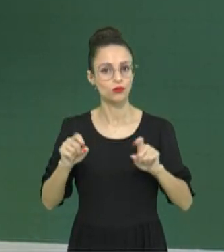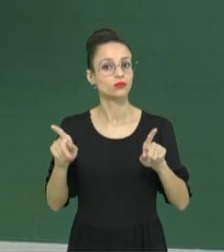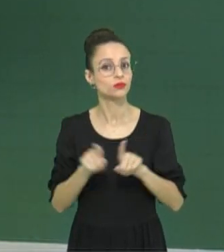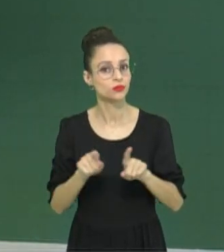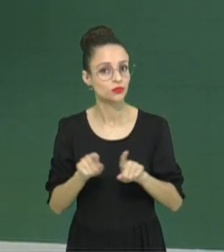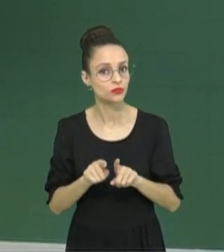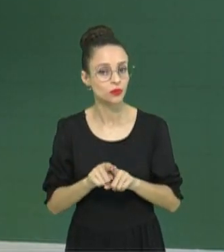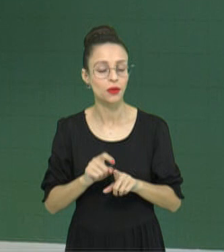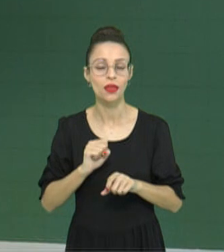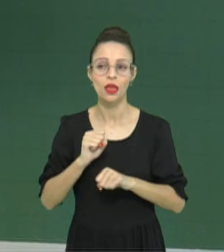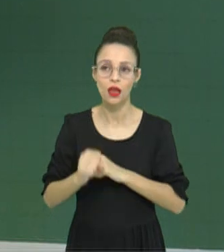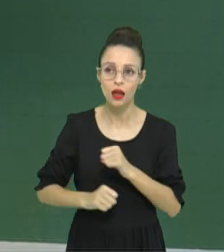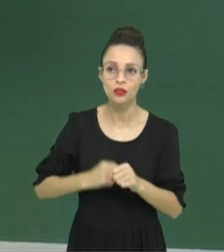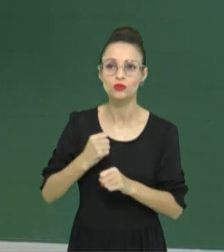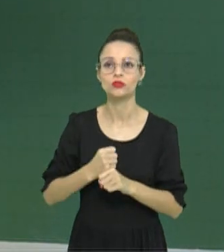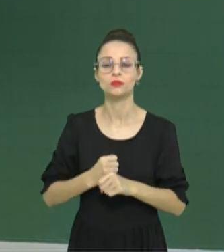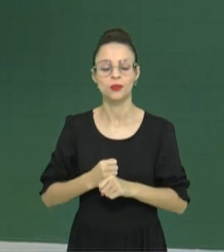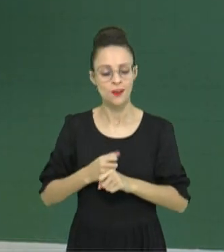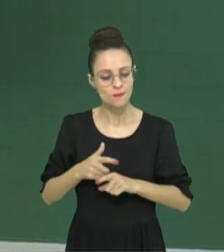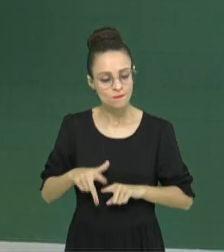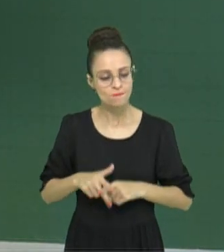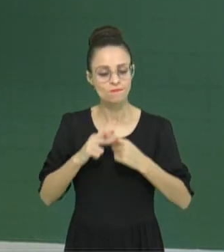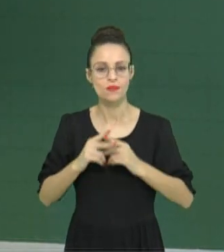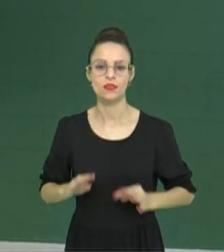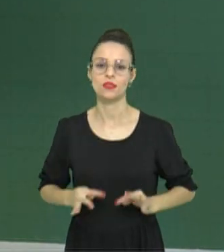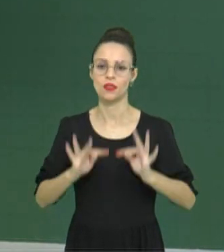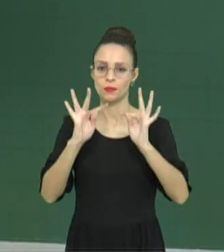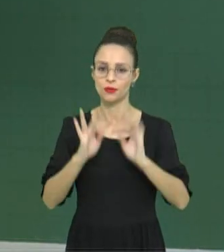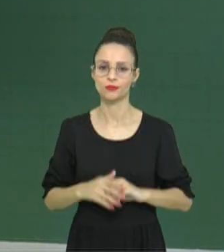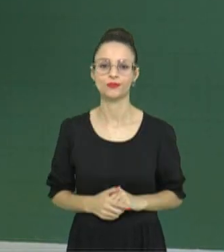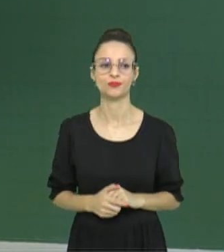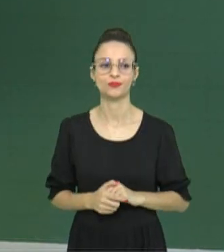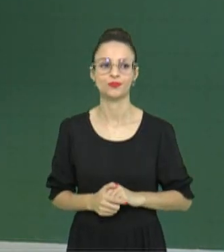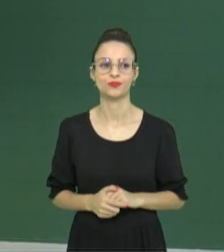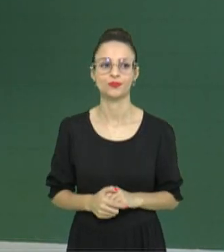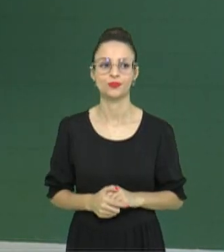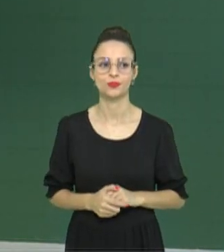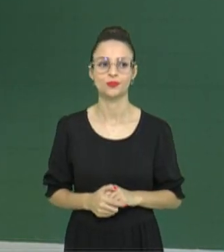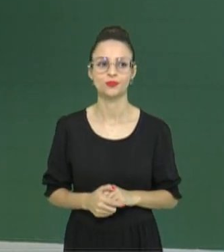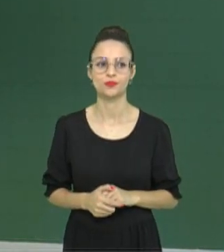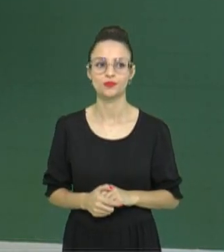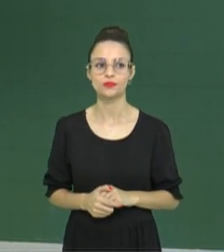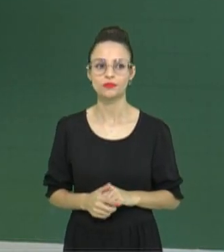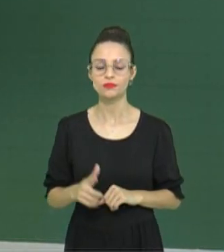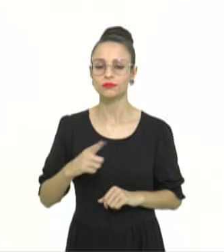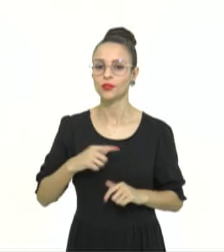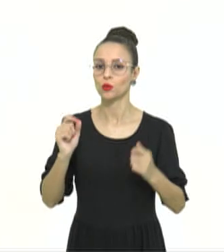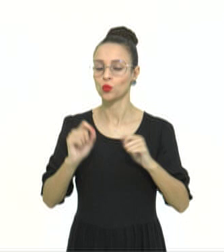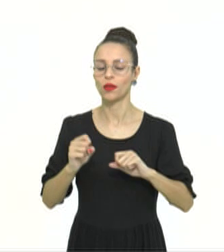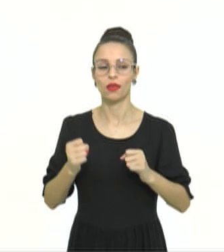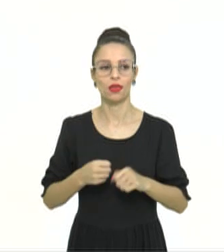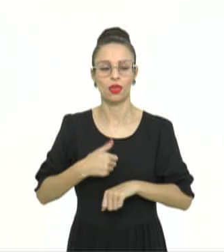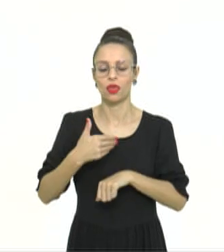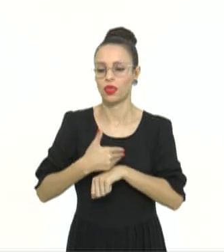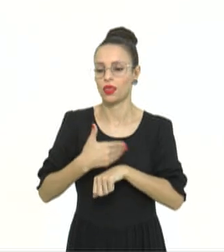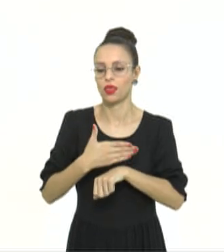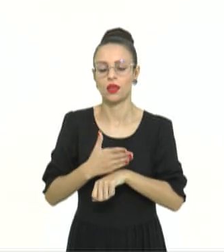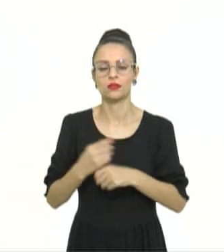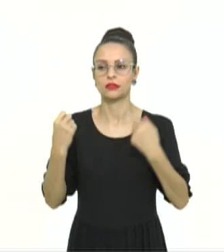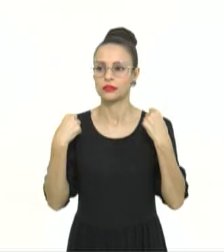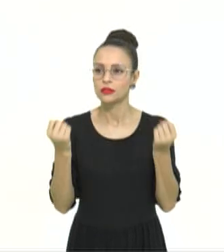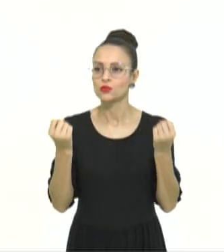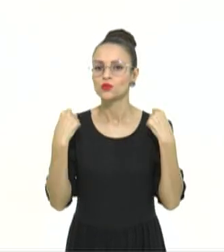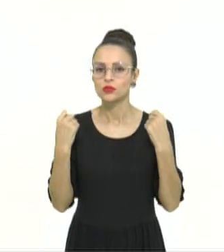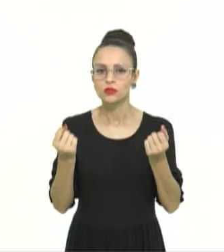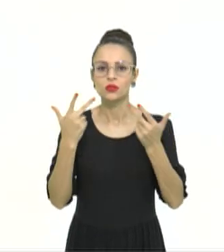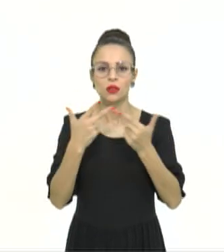leva anos para recuperar. Acaba adotando, então, uma rotina exaustiva de exercícios físicos devido